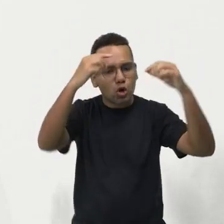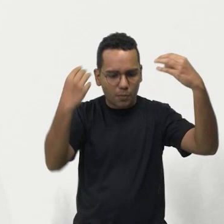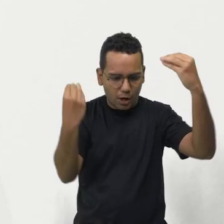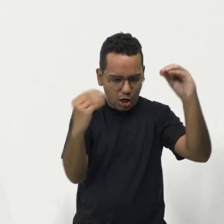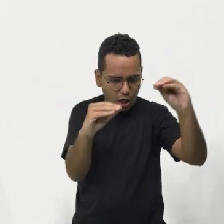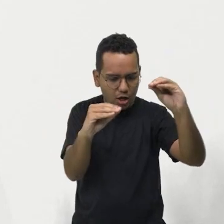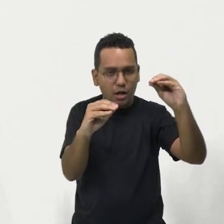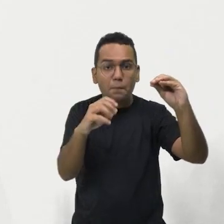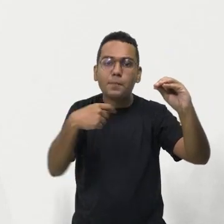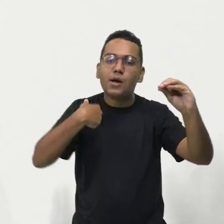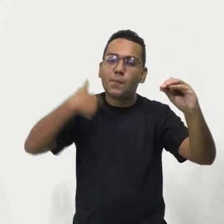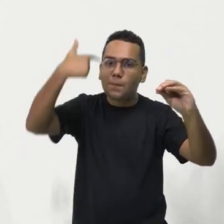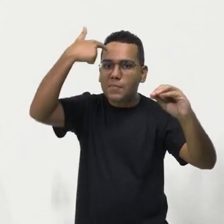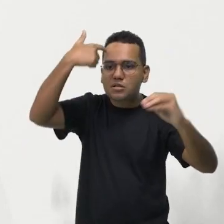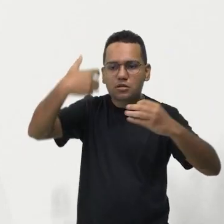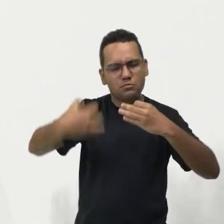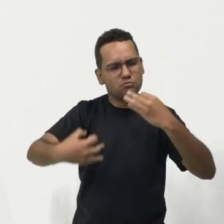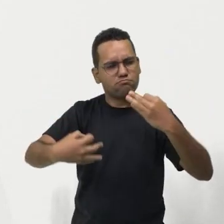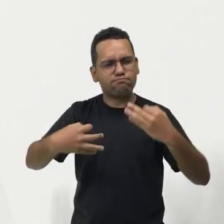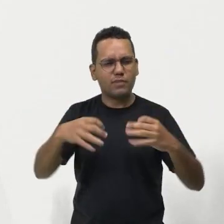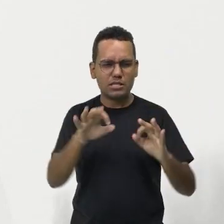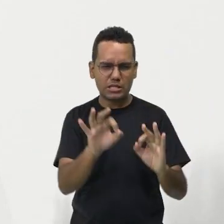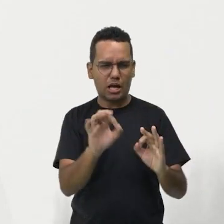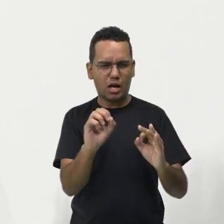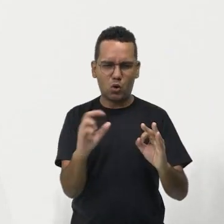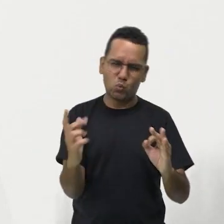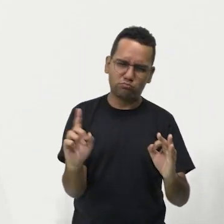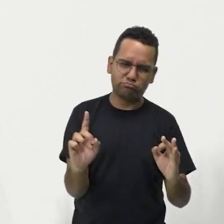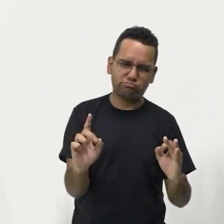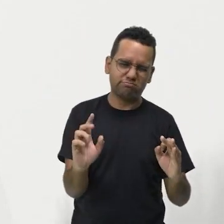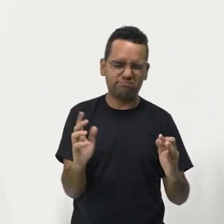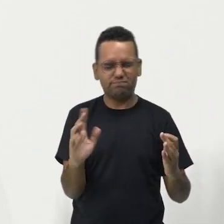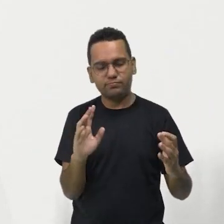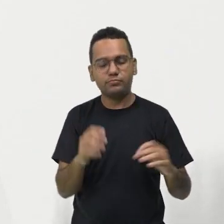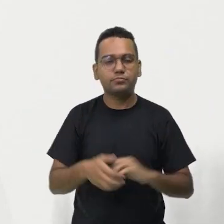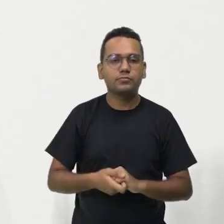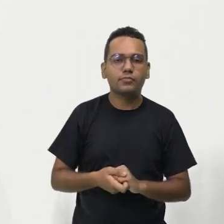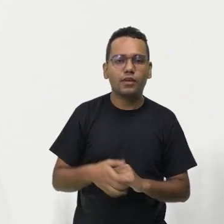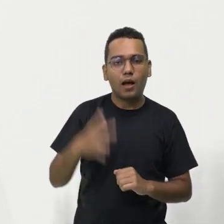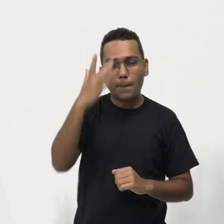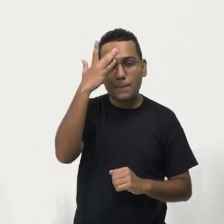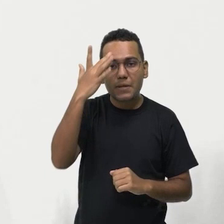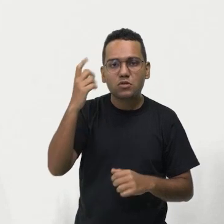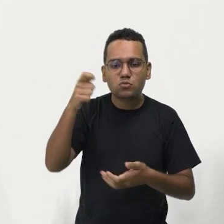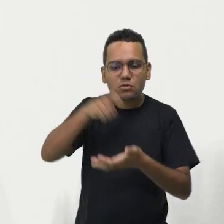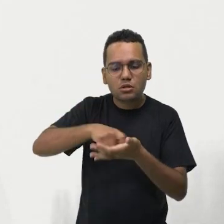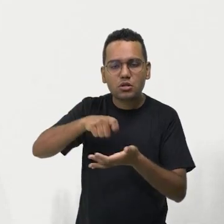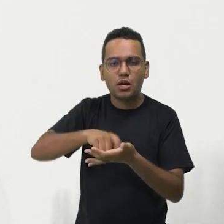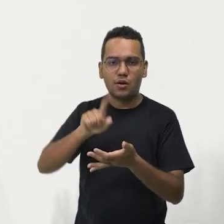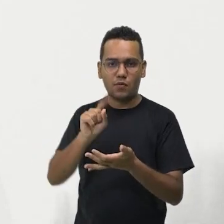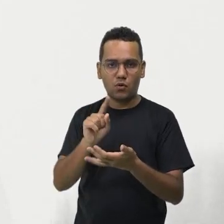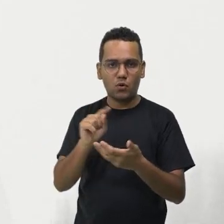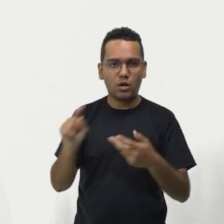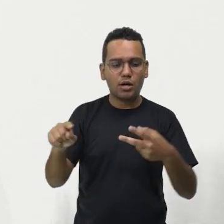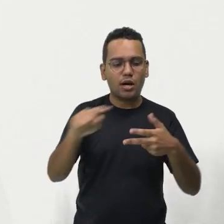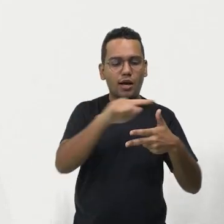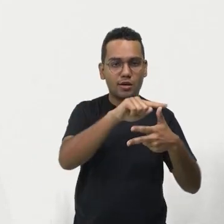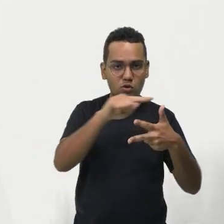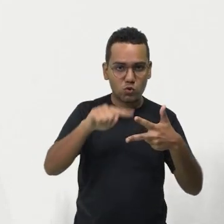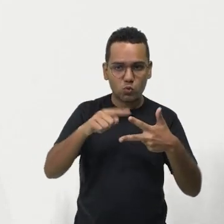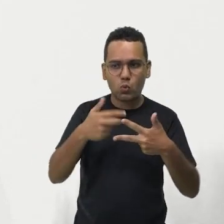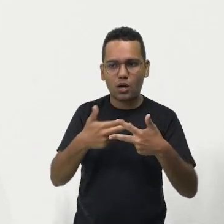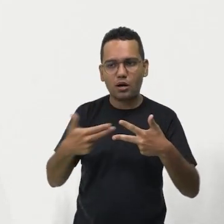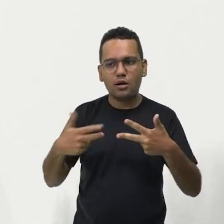ser importante, ok? Então, a pessoa que escreveu o nosso resumo selecionou as primeiras 2